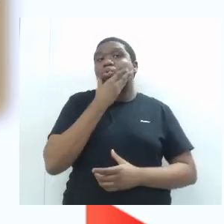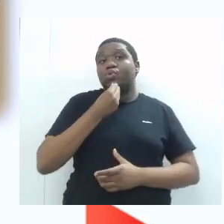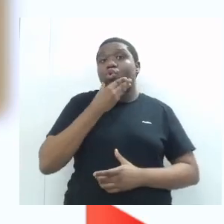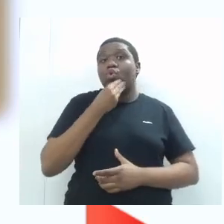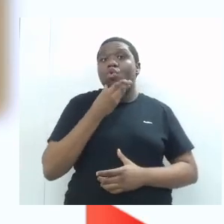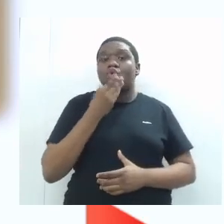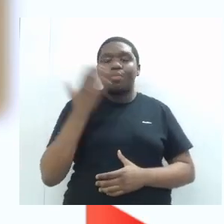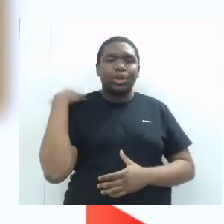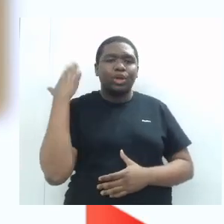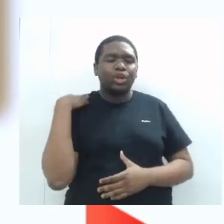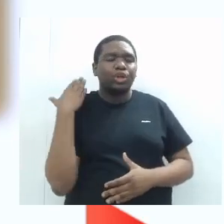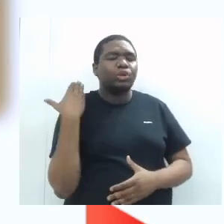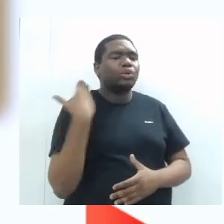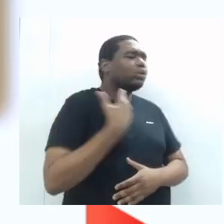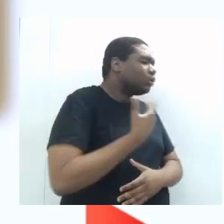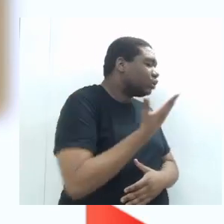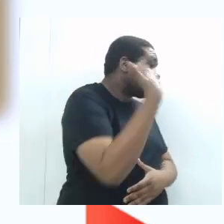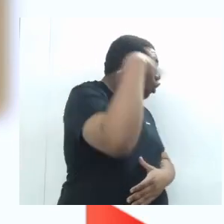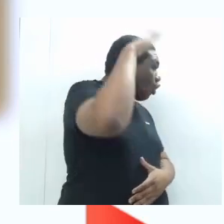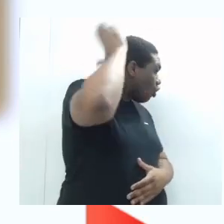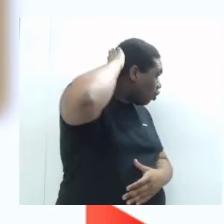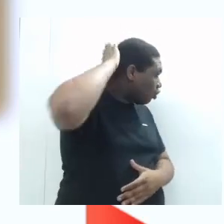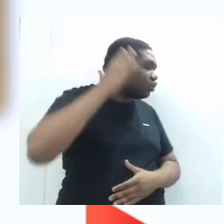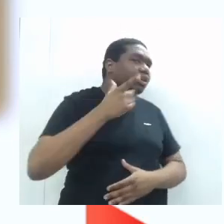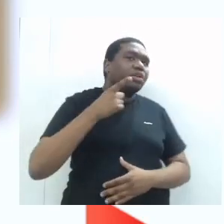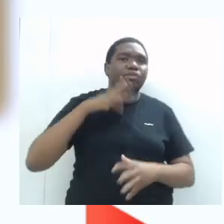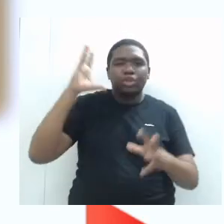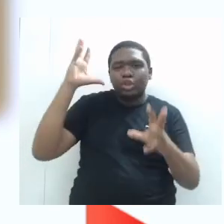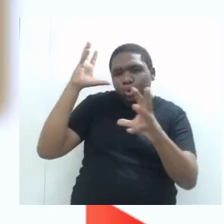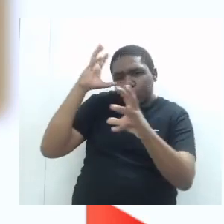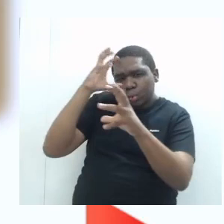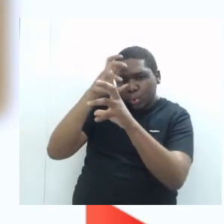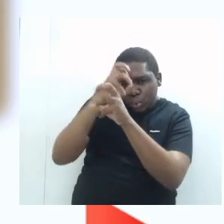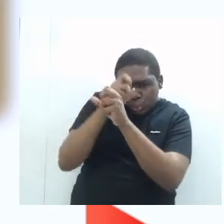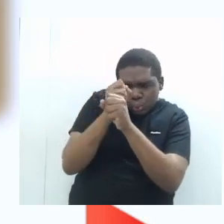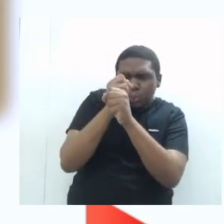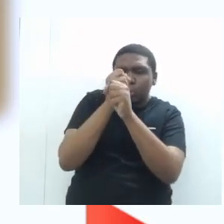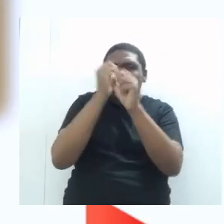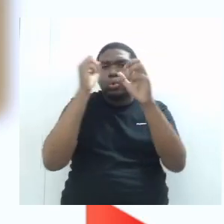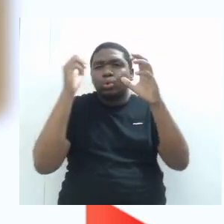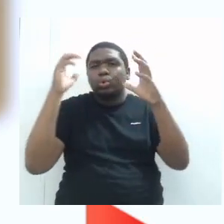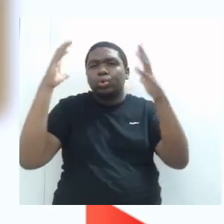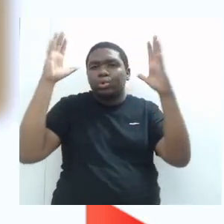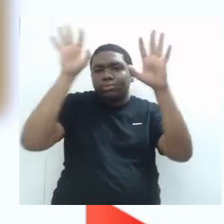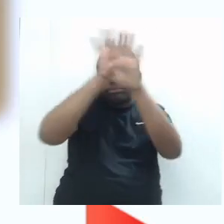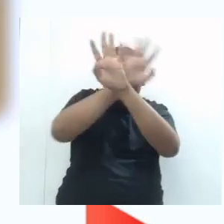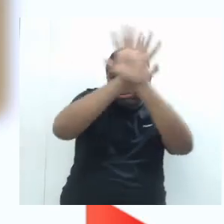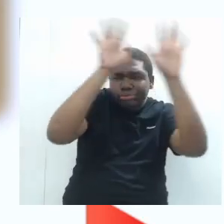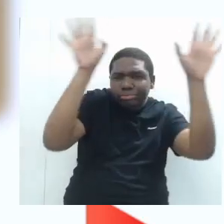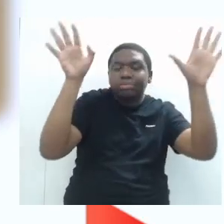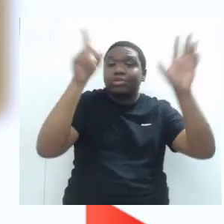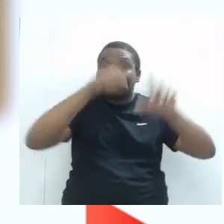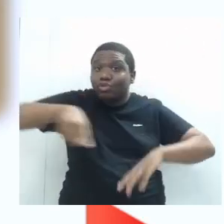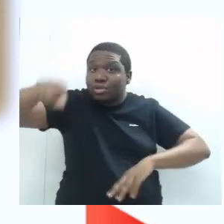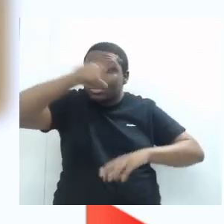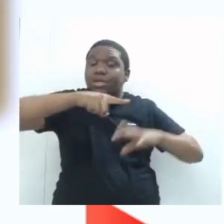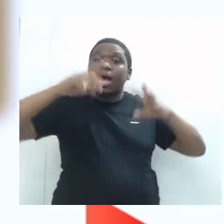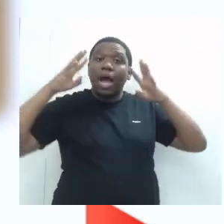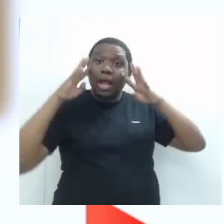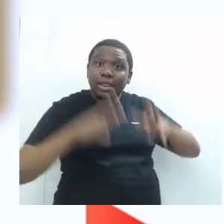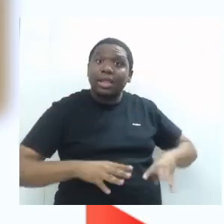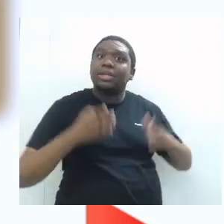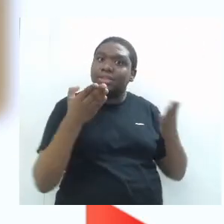para a caverna, vejam só o escuro, as imagens, a sombra. Prestem bem atenção